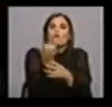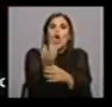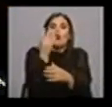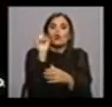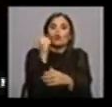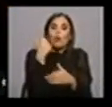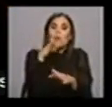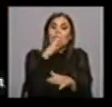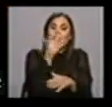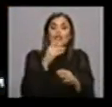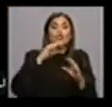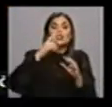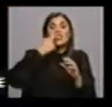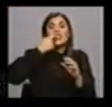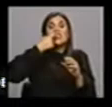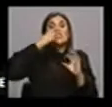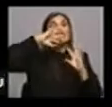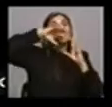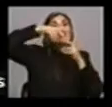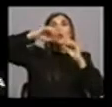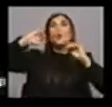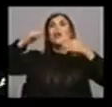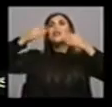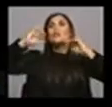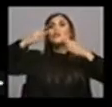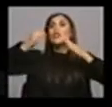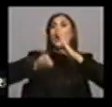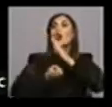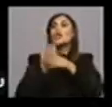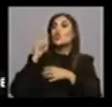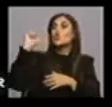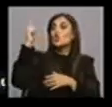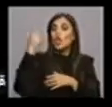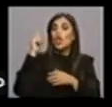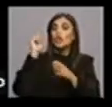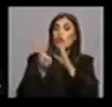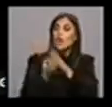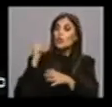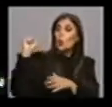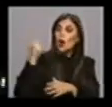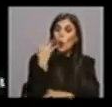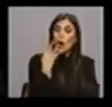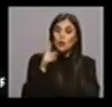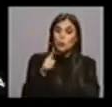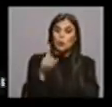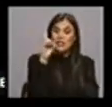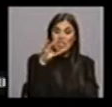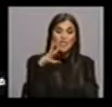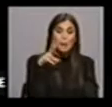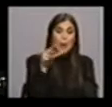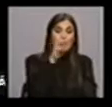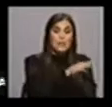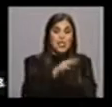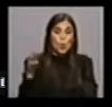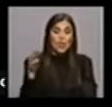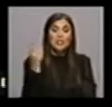conta este meteorito, é que no início da formação do Sol, o Sol nasceu há cerca de 4,6 mil milhões de anos. Os planetas apareceram 500